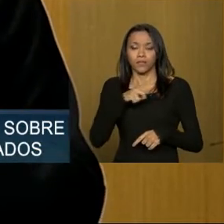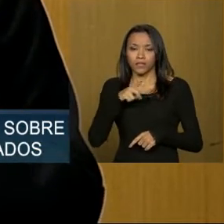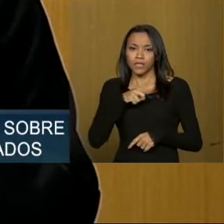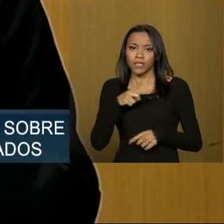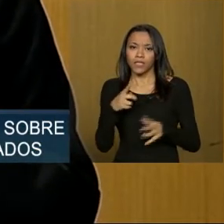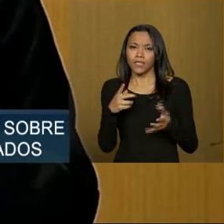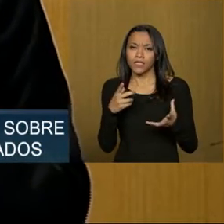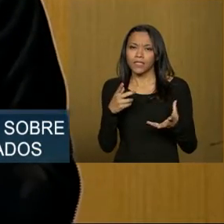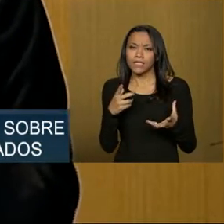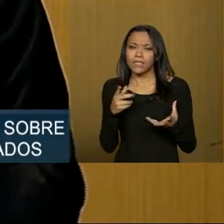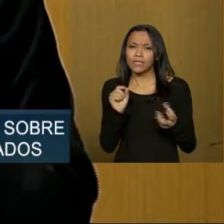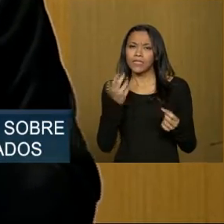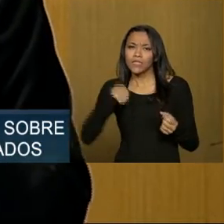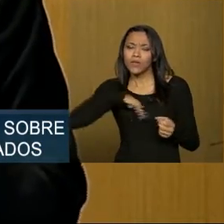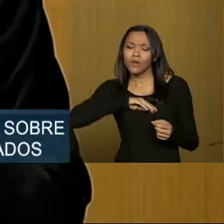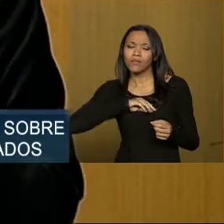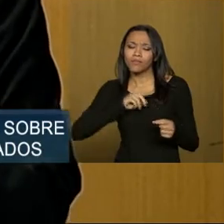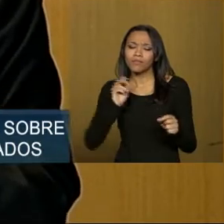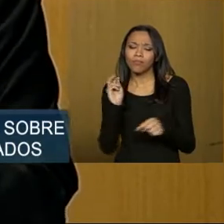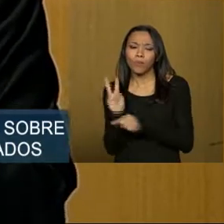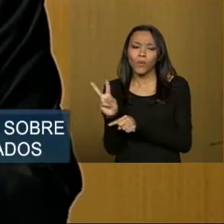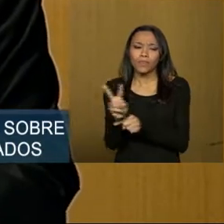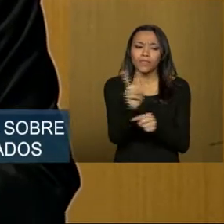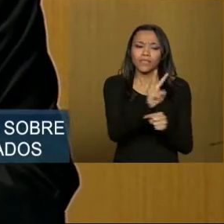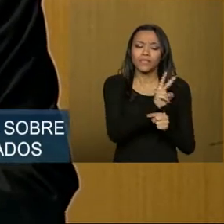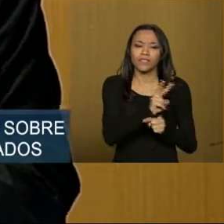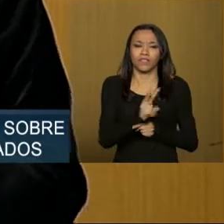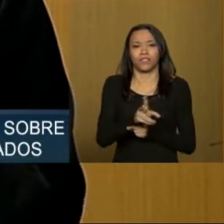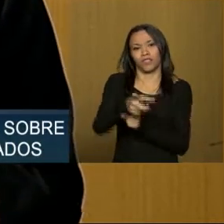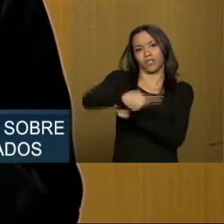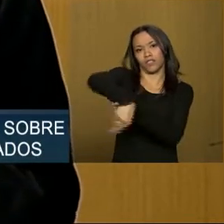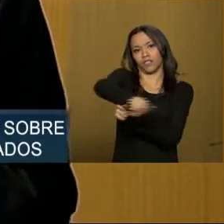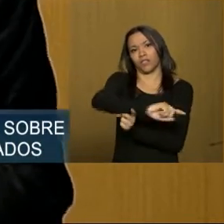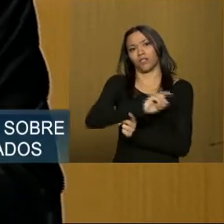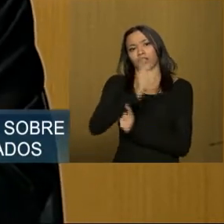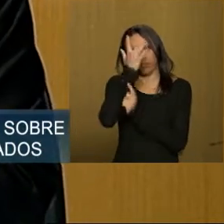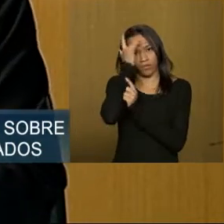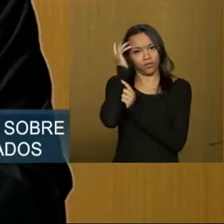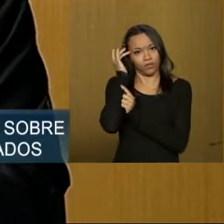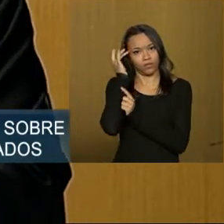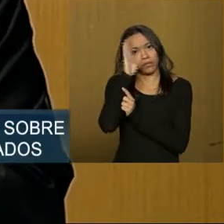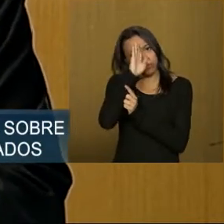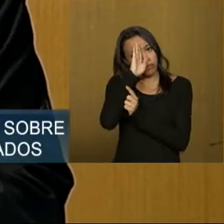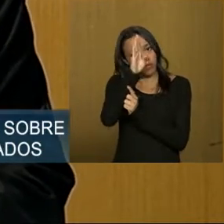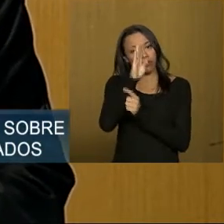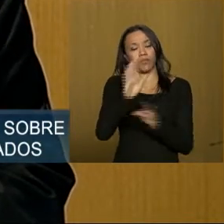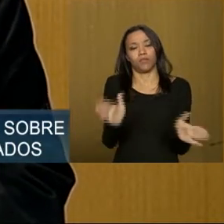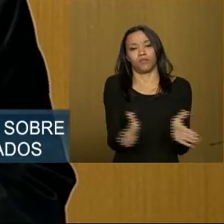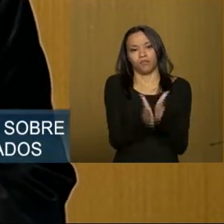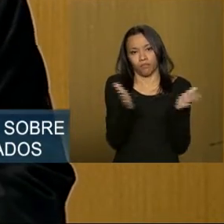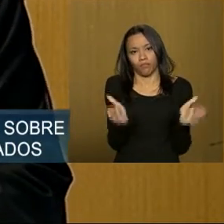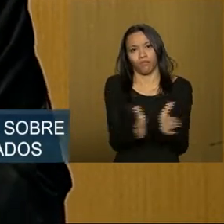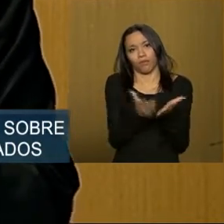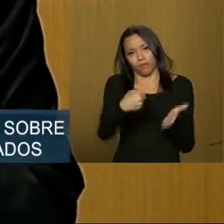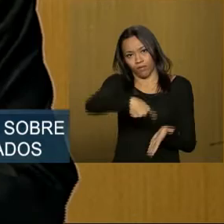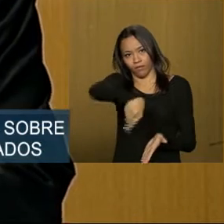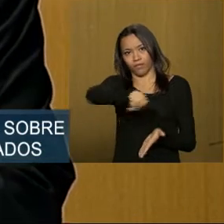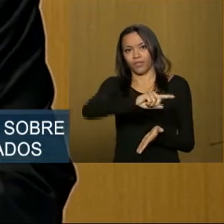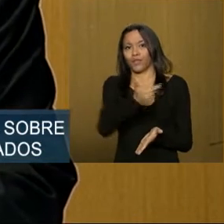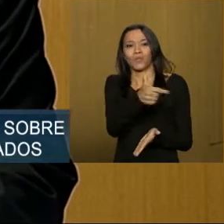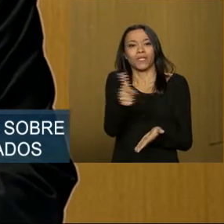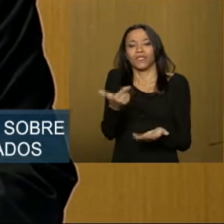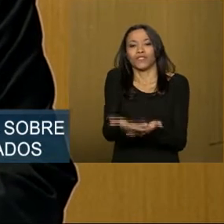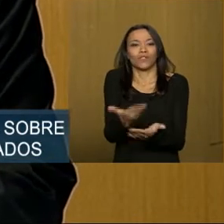que a gente possa proteger amplas camadas da população, sobretudo populações mais vulneráveis,